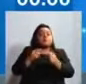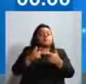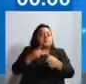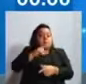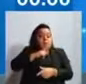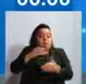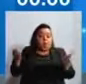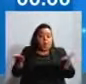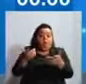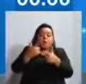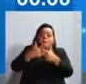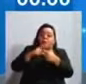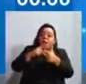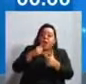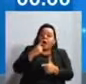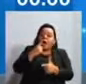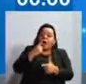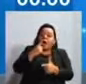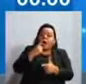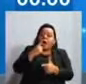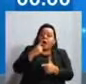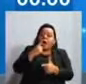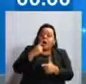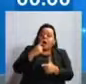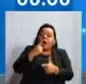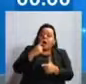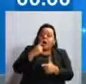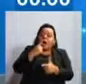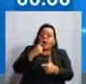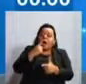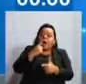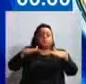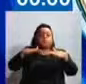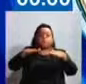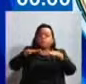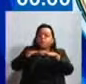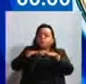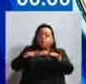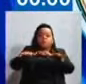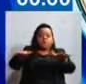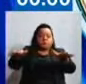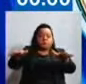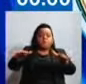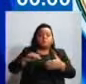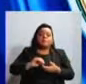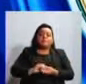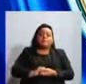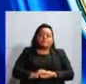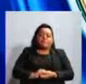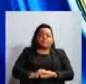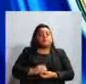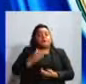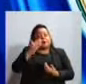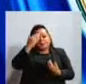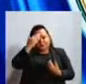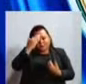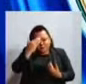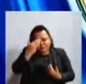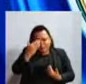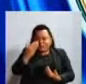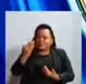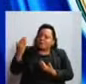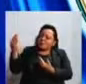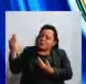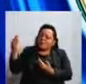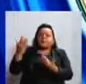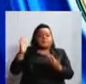grande problema. A água chove, não consegue... Obrigada, candidato. Finalizada mais essa sequência de